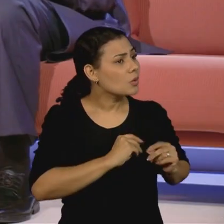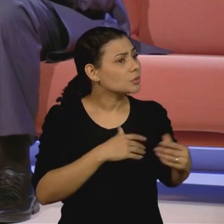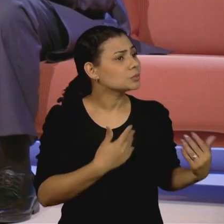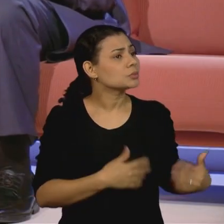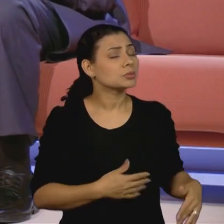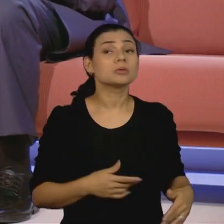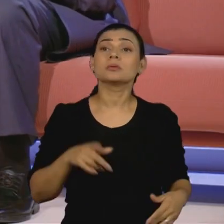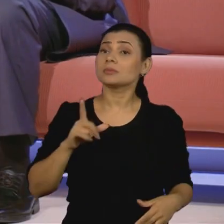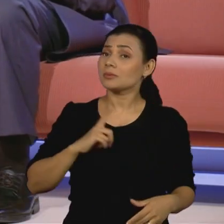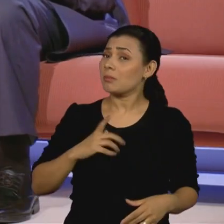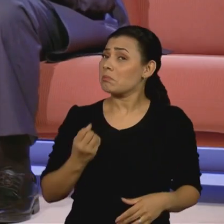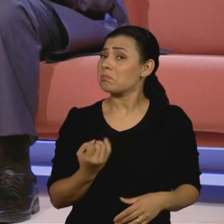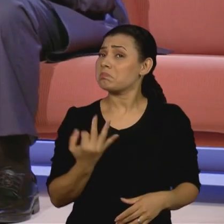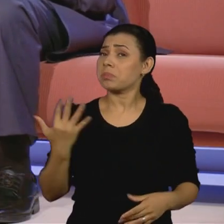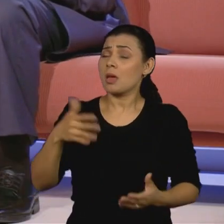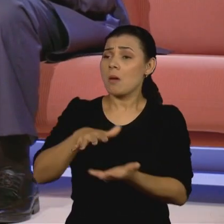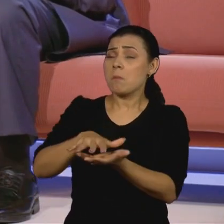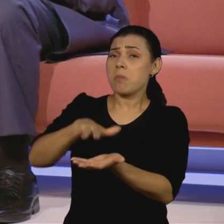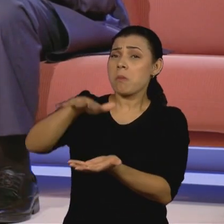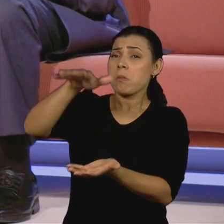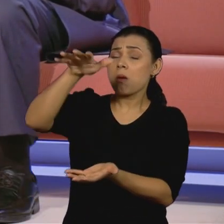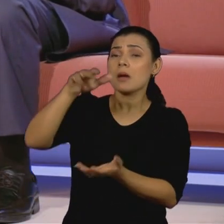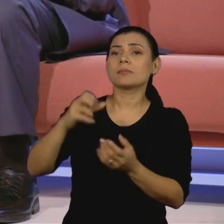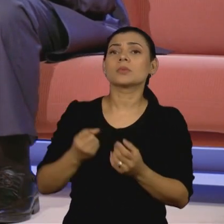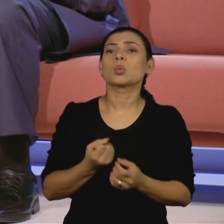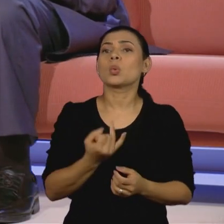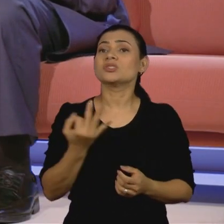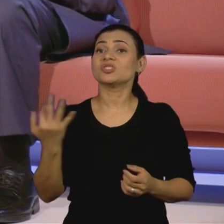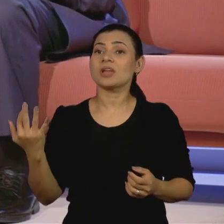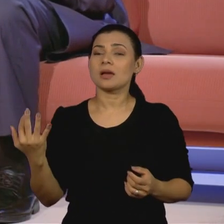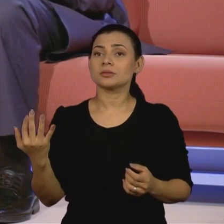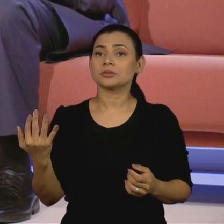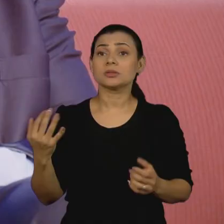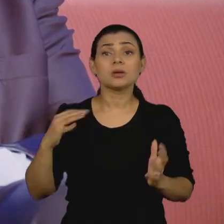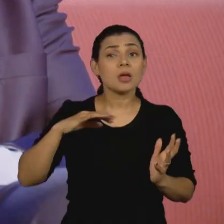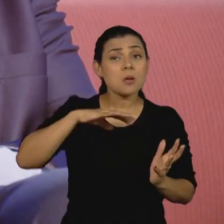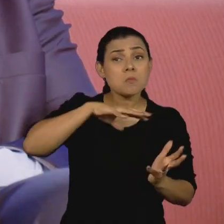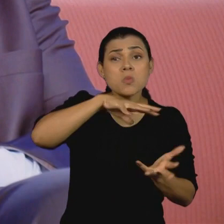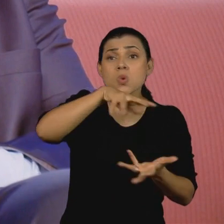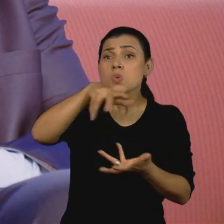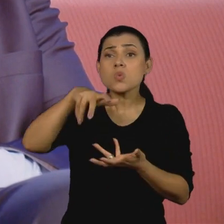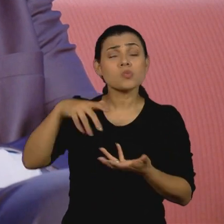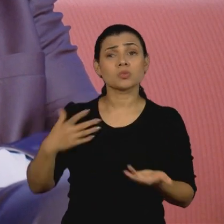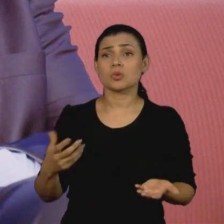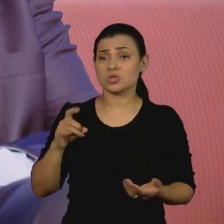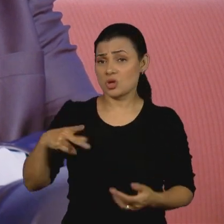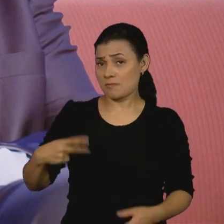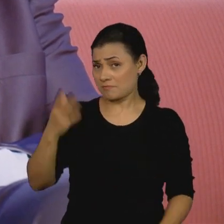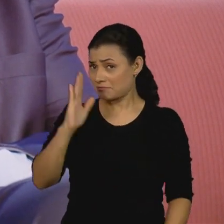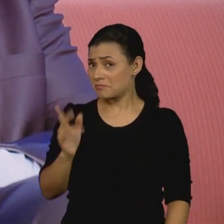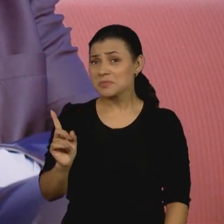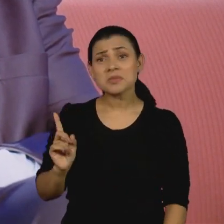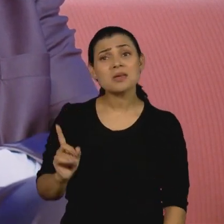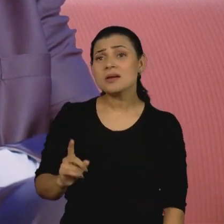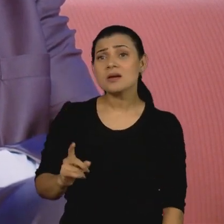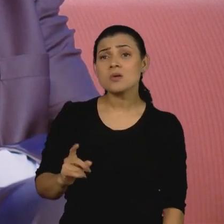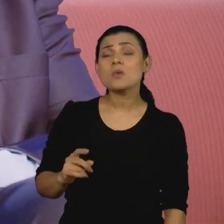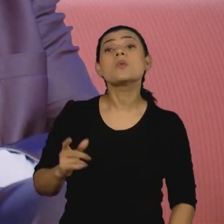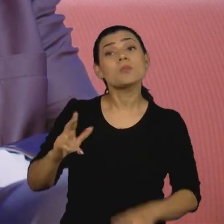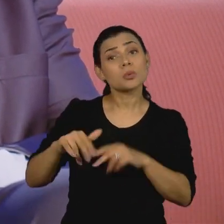ações novas por habitantes em todo o planeta. Há vários motivos para que isso